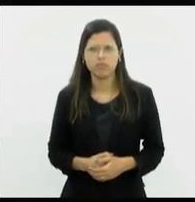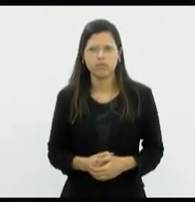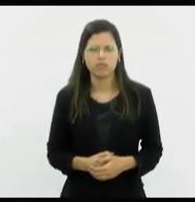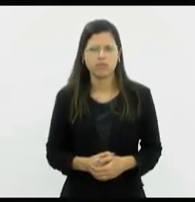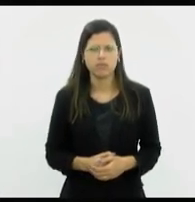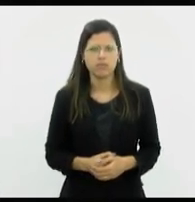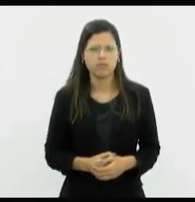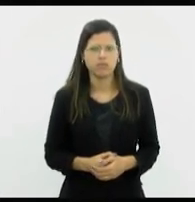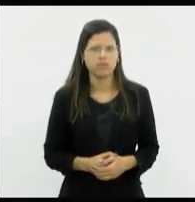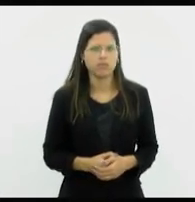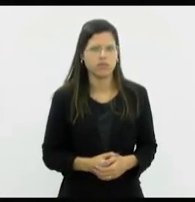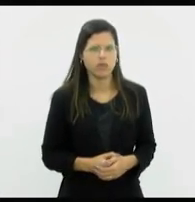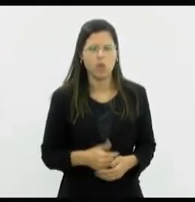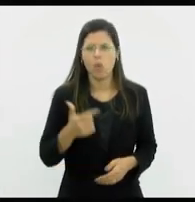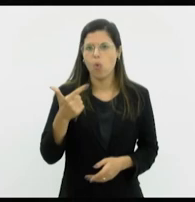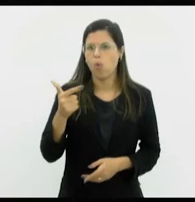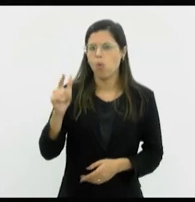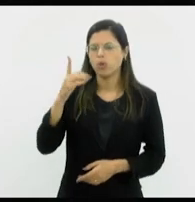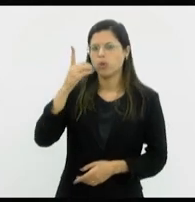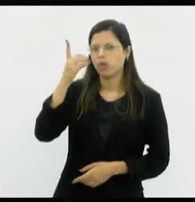Um outro deputado,